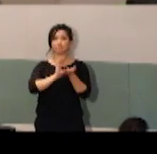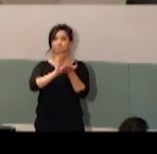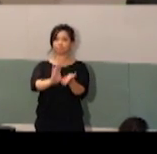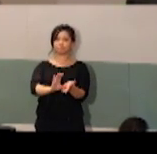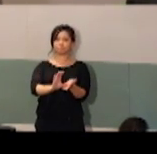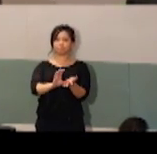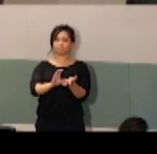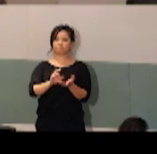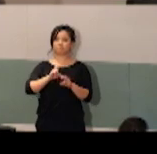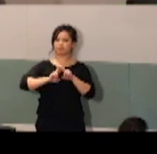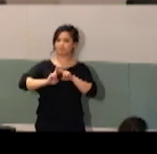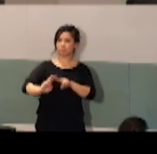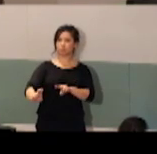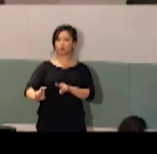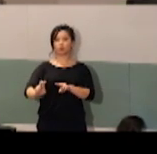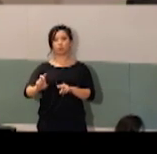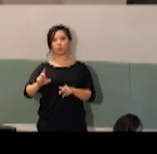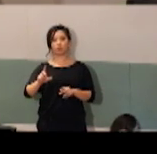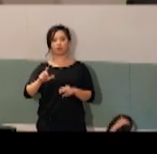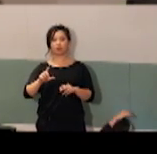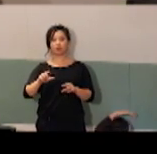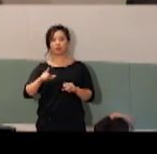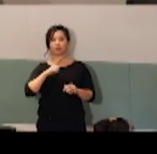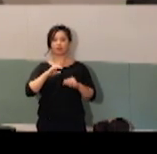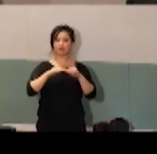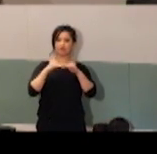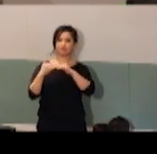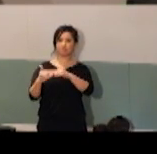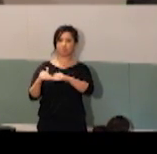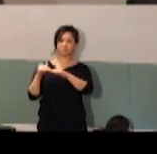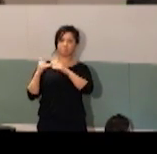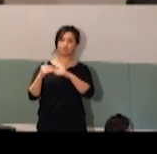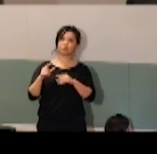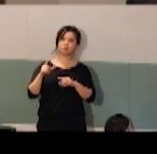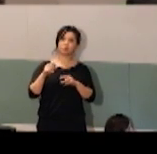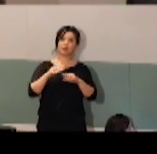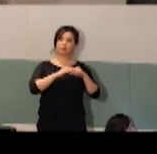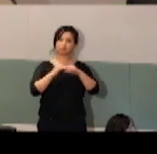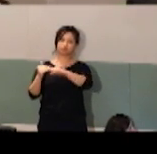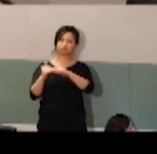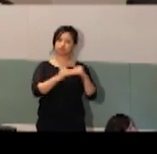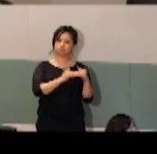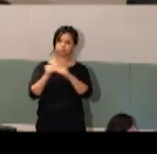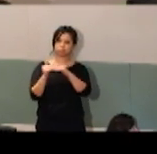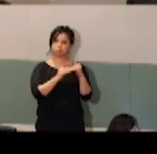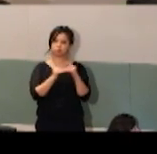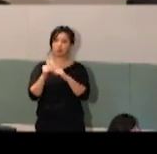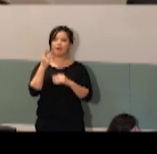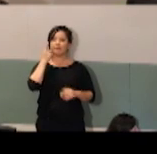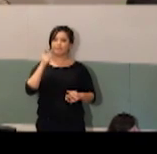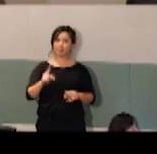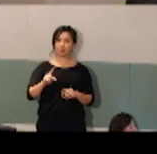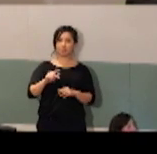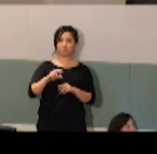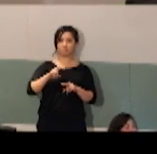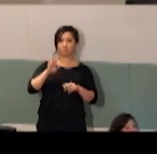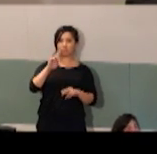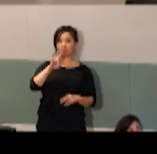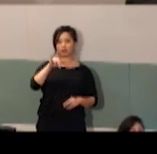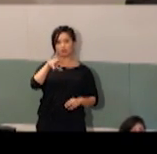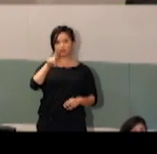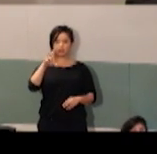sobre trilhos de qualidade, que não polua e que faça efetivamente a diferença.